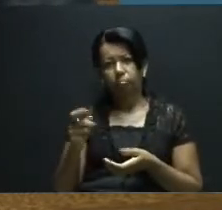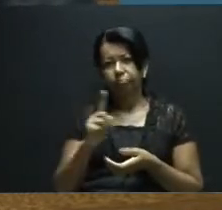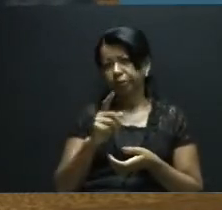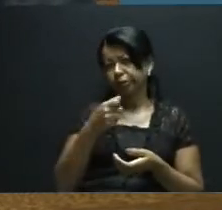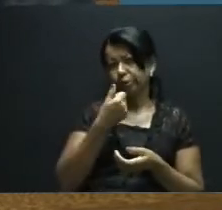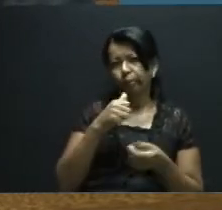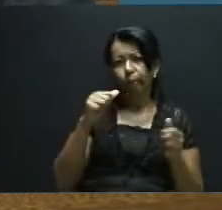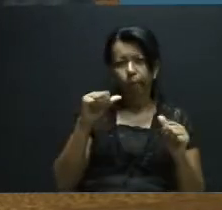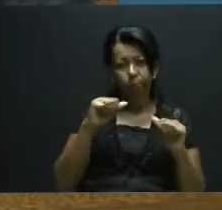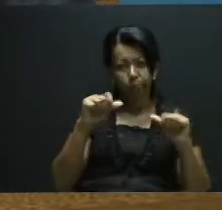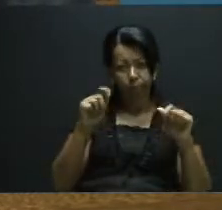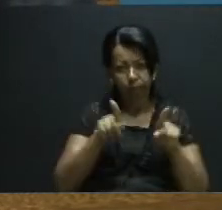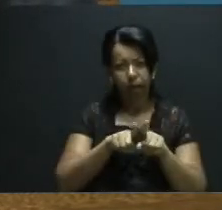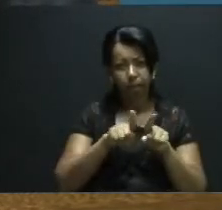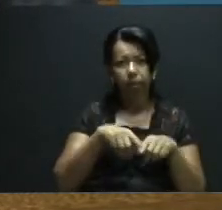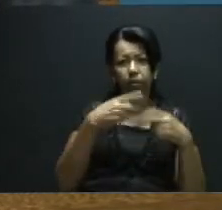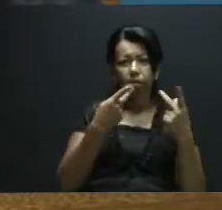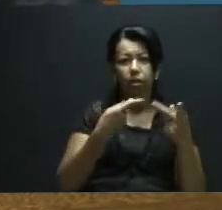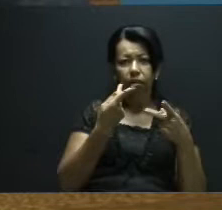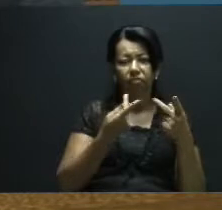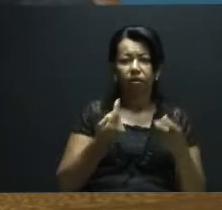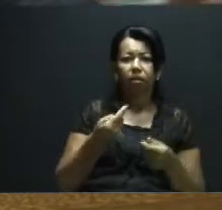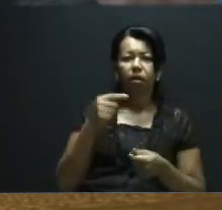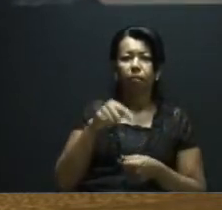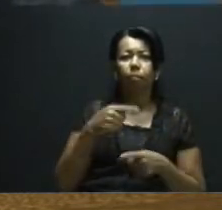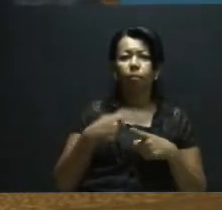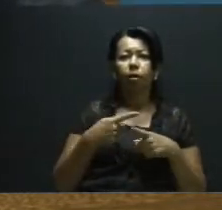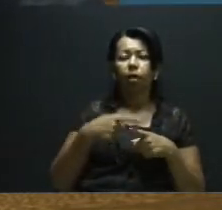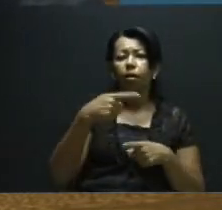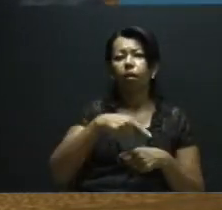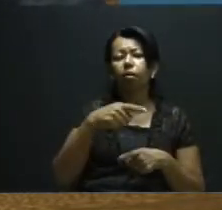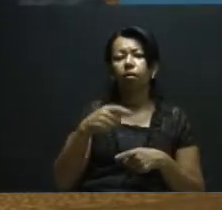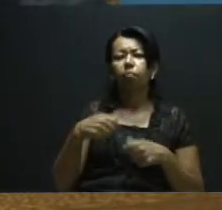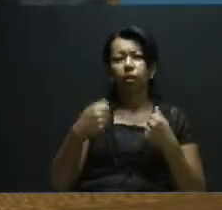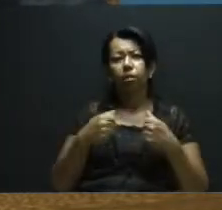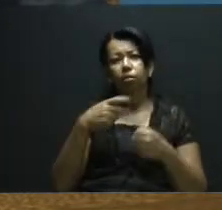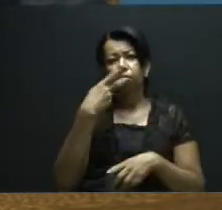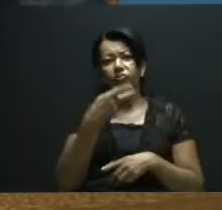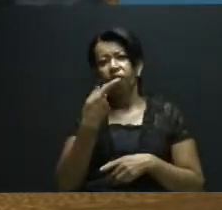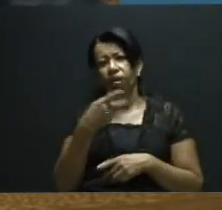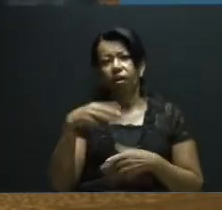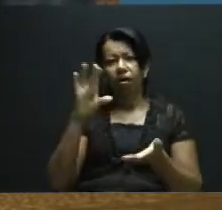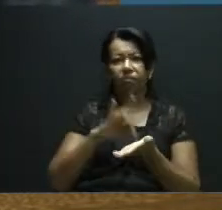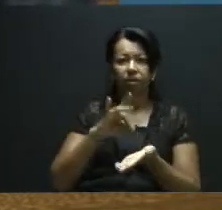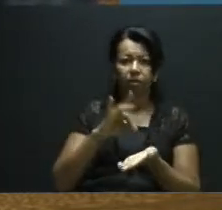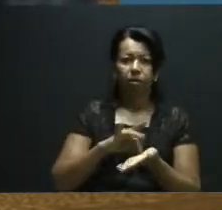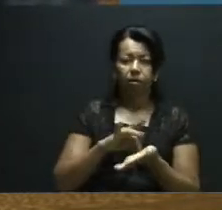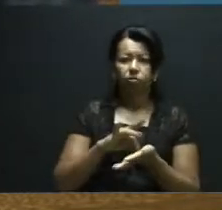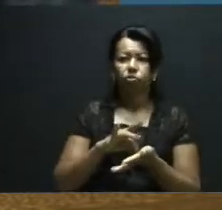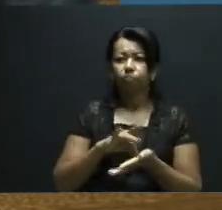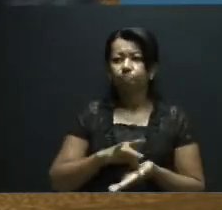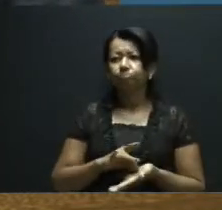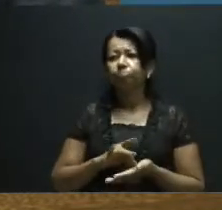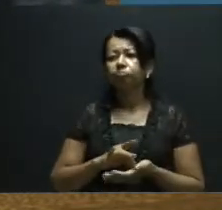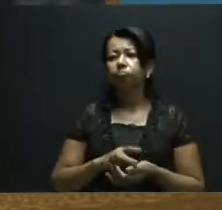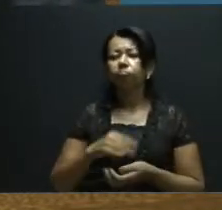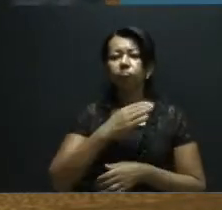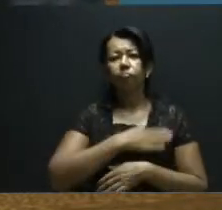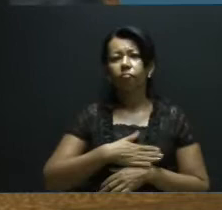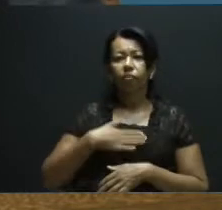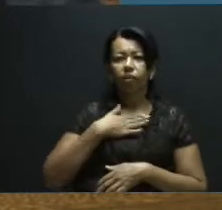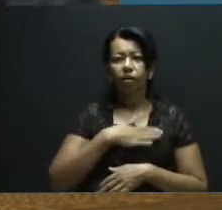porque é a única ferramenta que nós temos aqui que chega um pouco tremer na base aqui no plenário então por isso eu gostaria